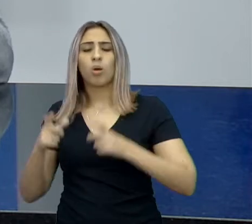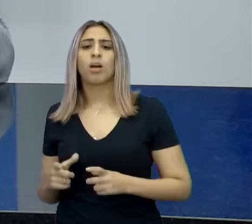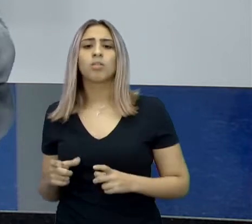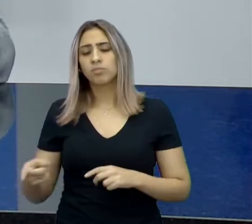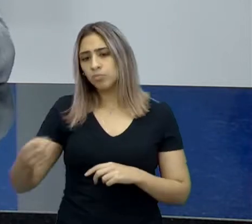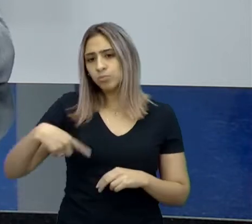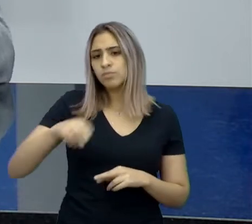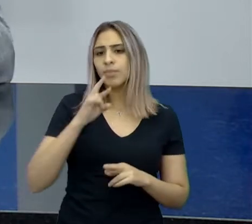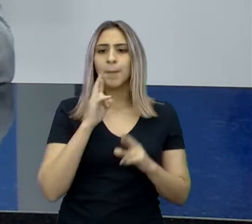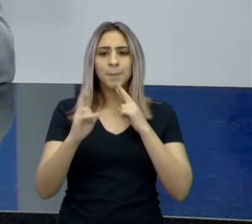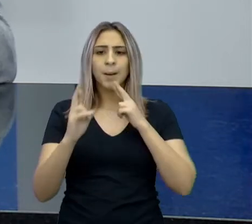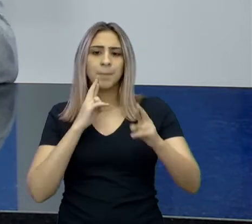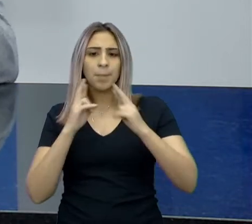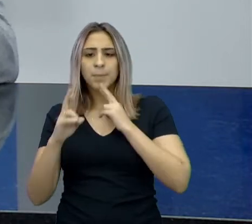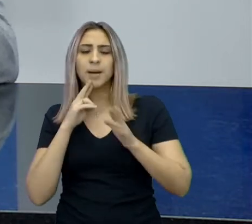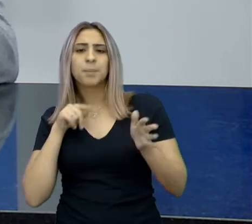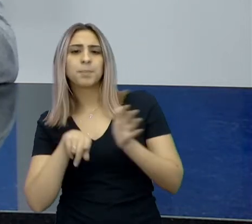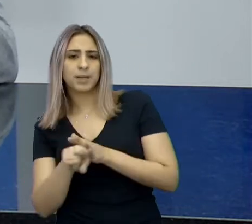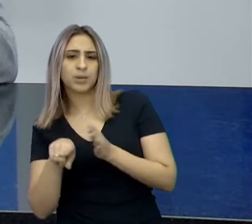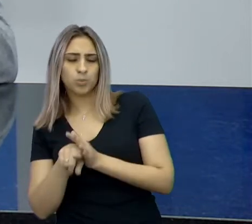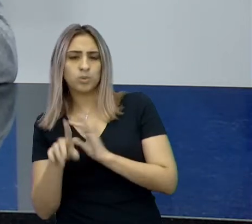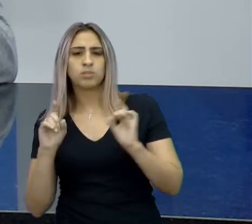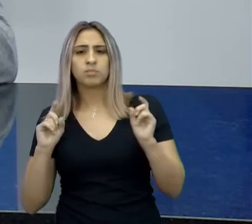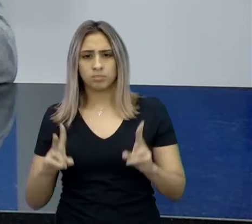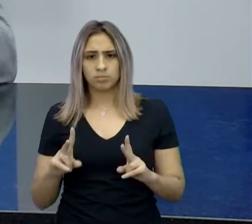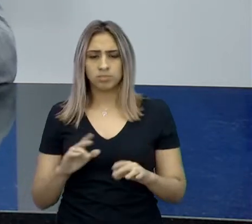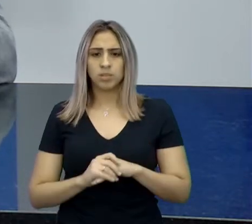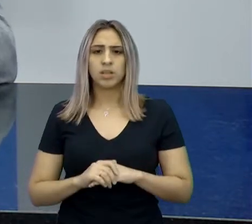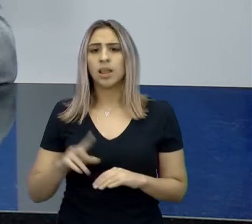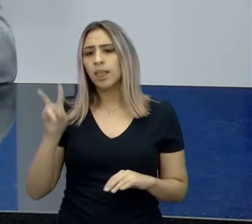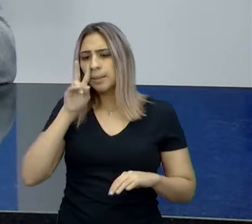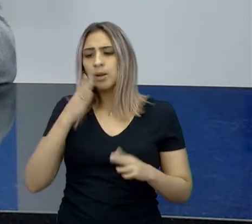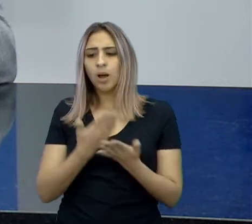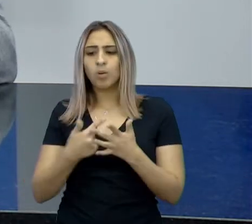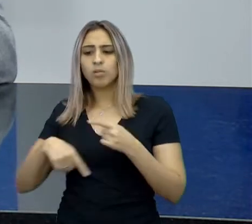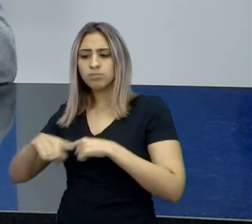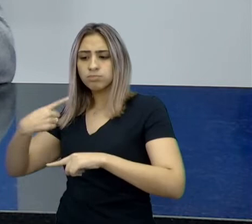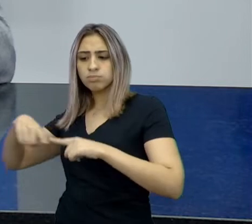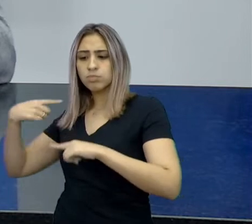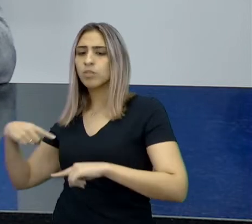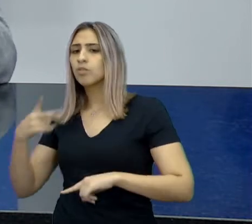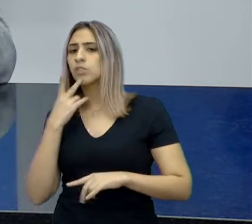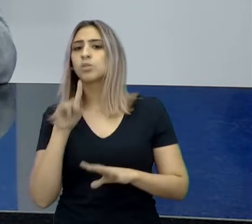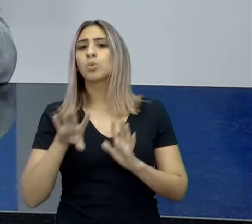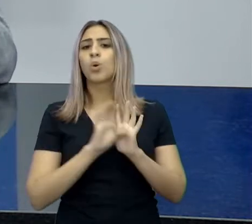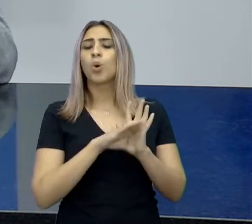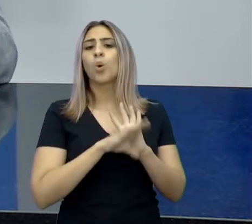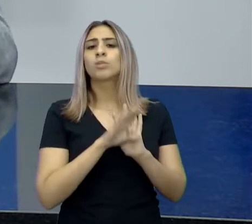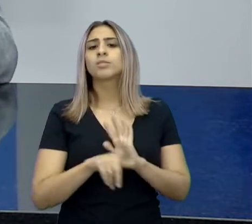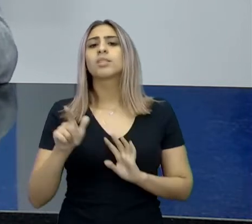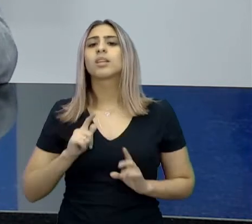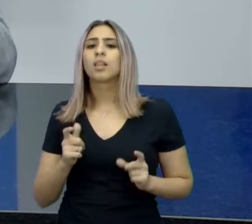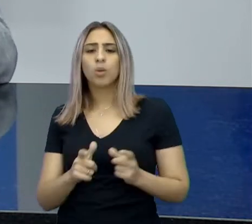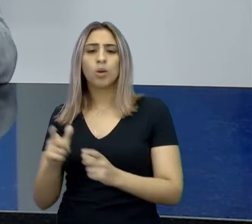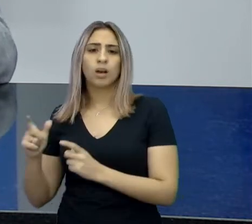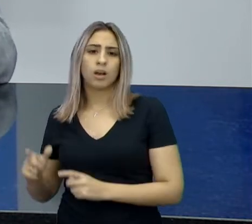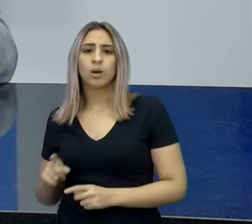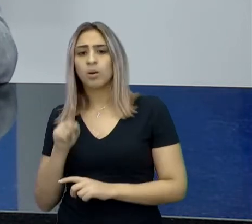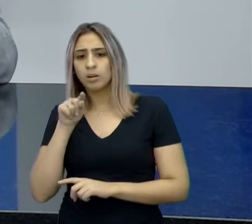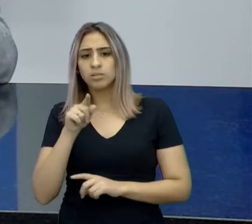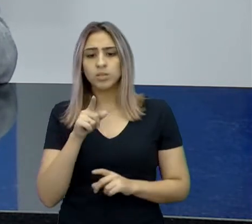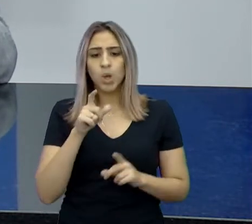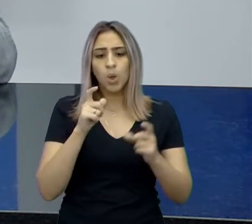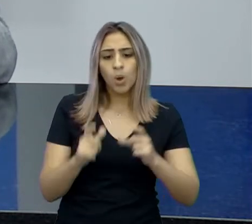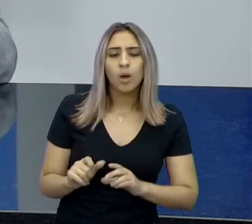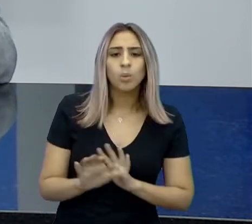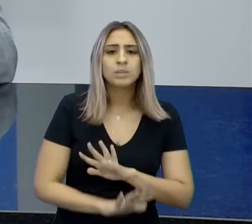e vocês vão respondendo essas perguntas, tá? Lembrando que na aula anterior a gente falou um pouco sobre o conceito de território, tá? Essa questão do